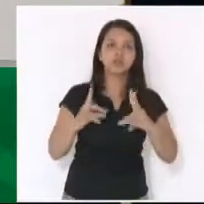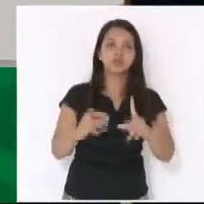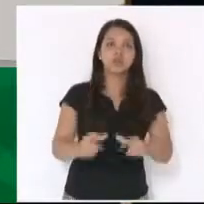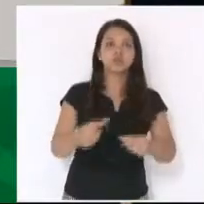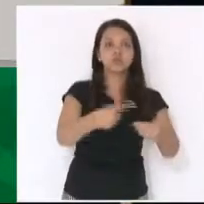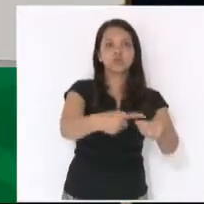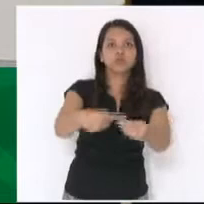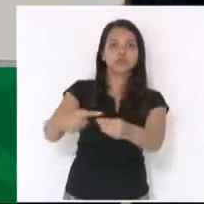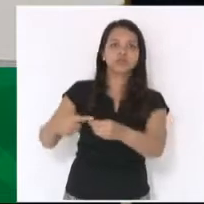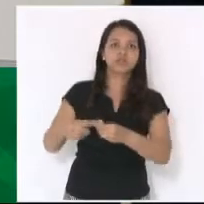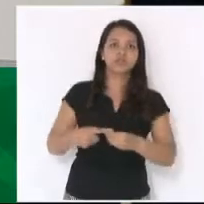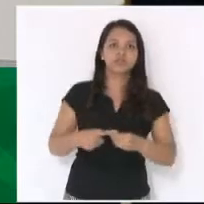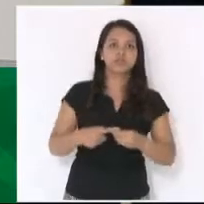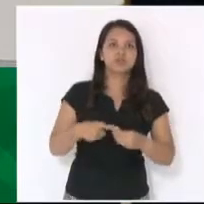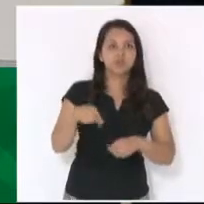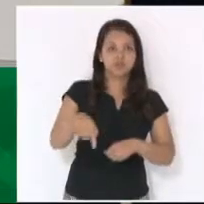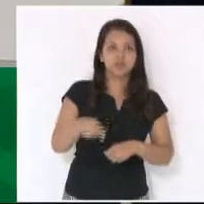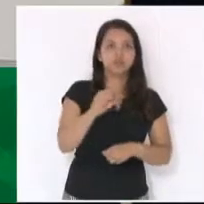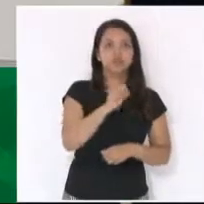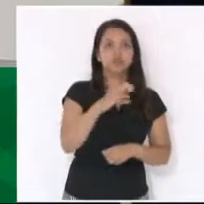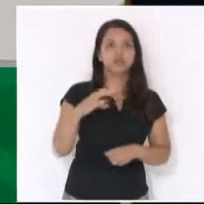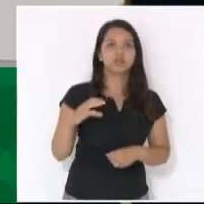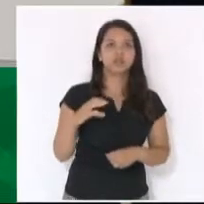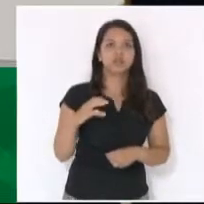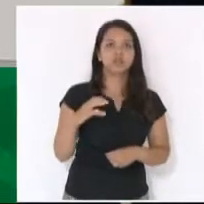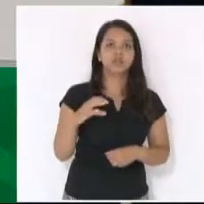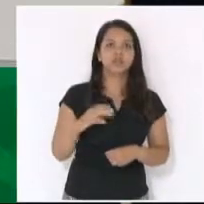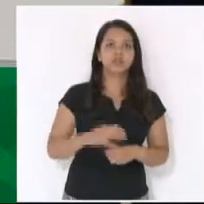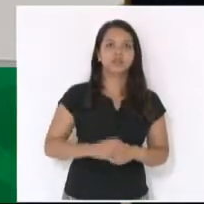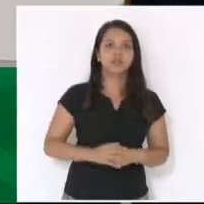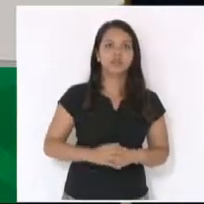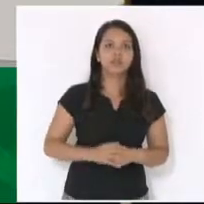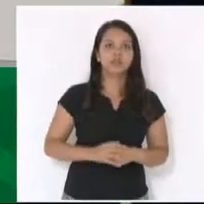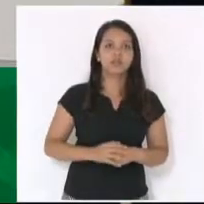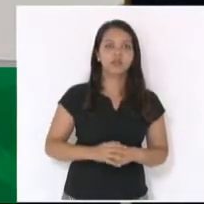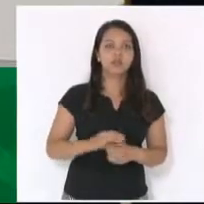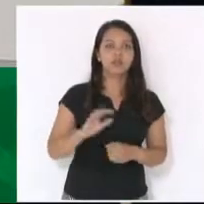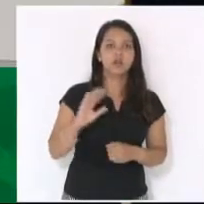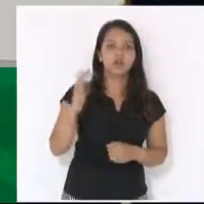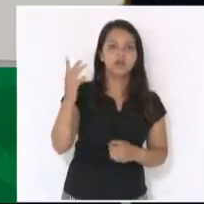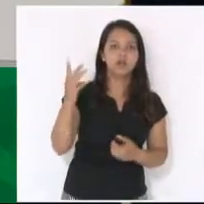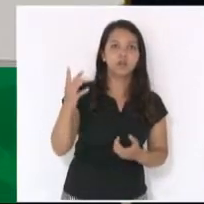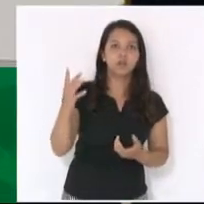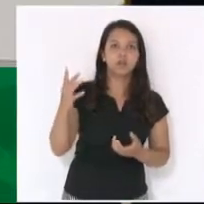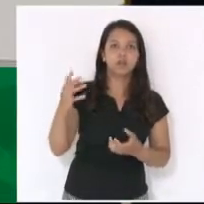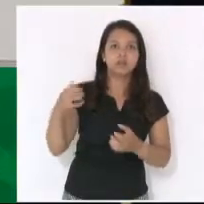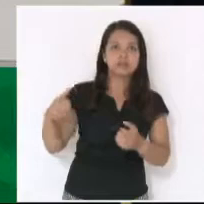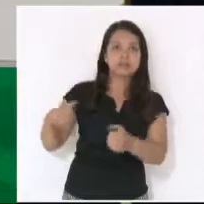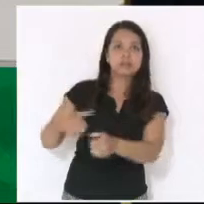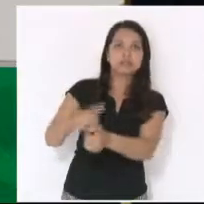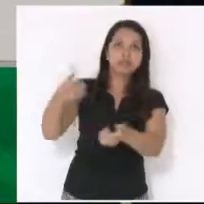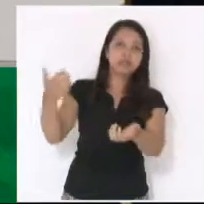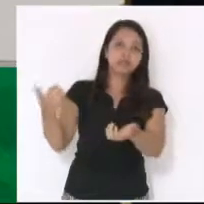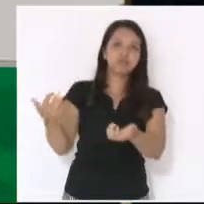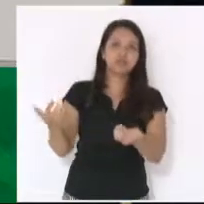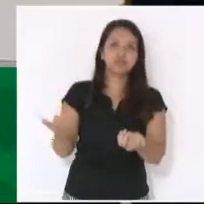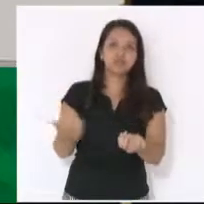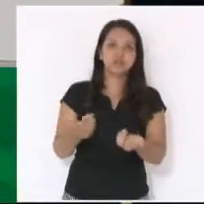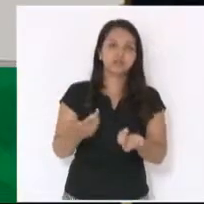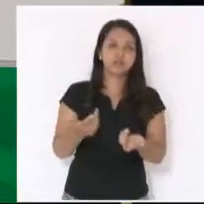municípios de Santa Catarina o que que ocorre dá um acidente lá em trump una e as curvas